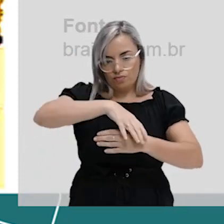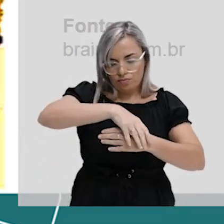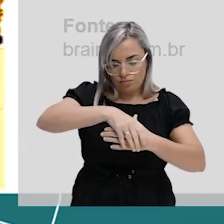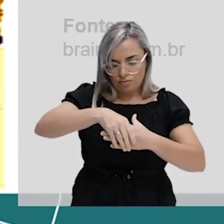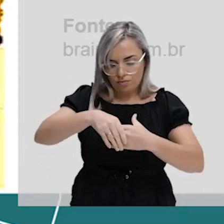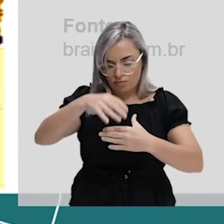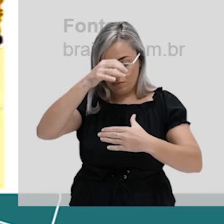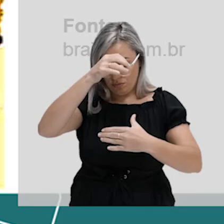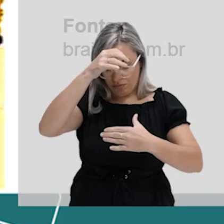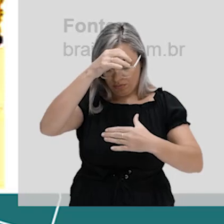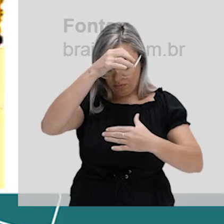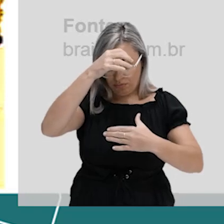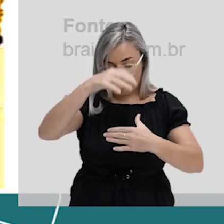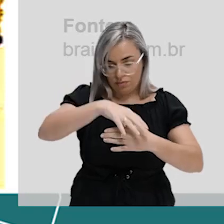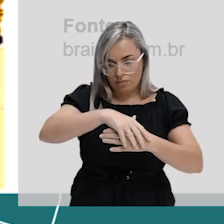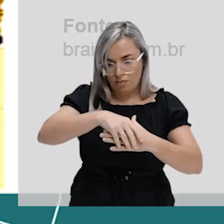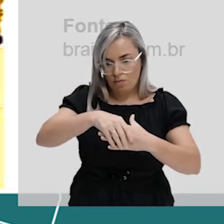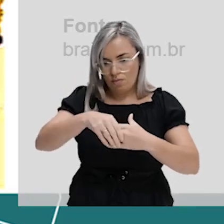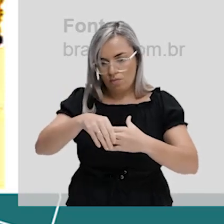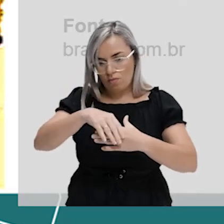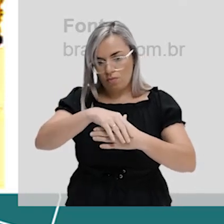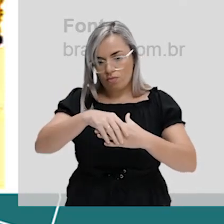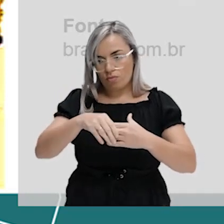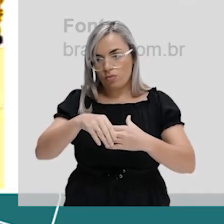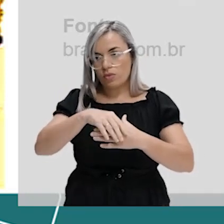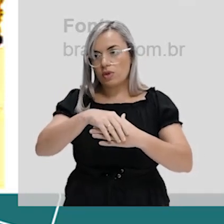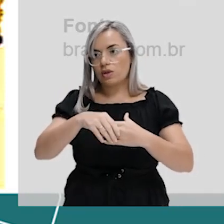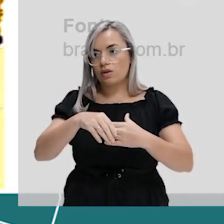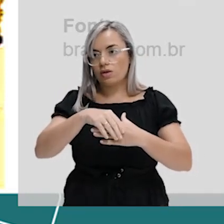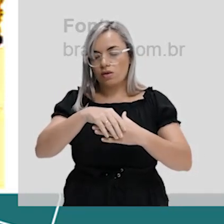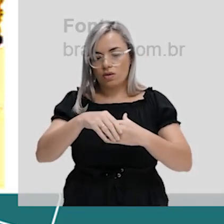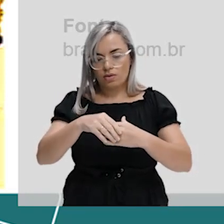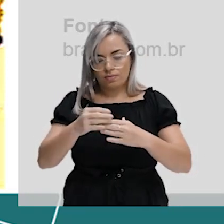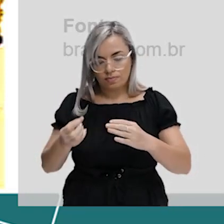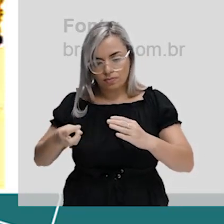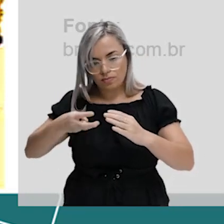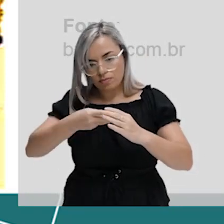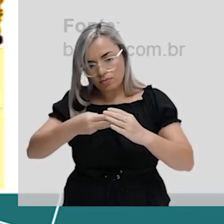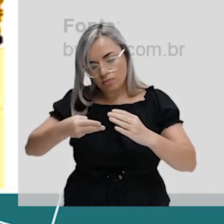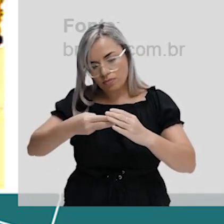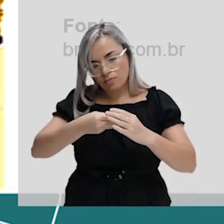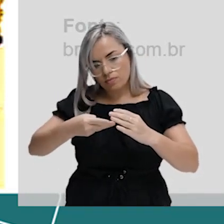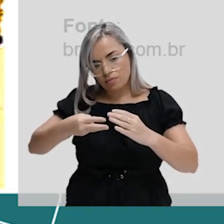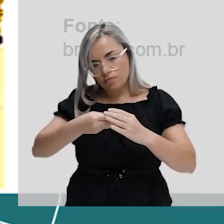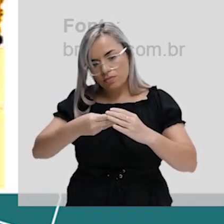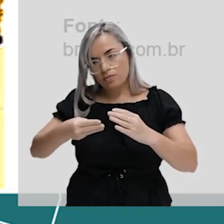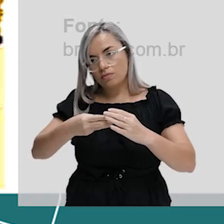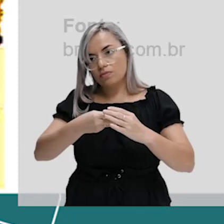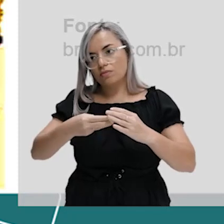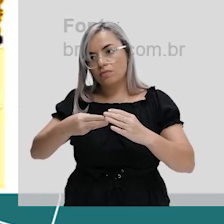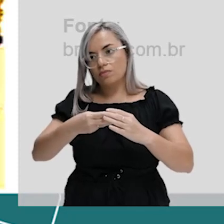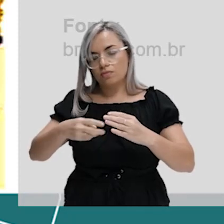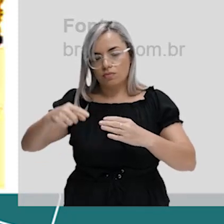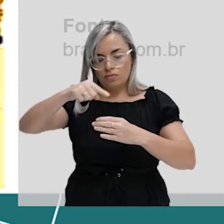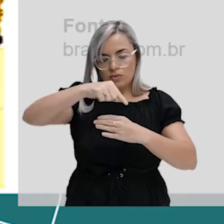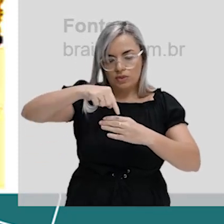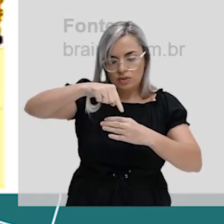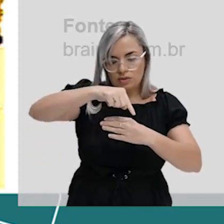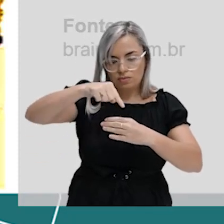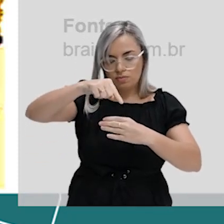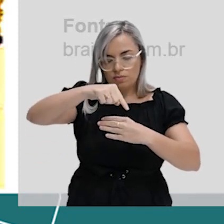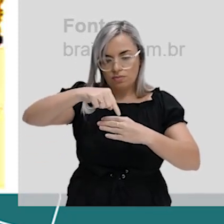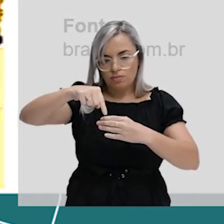plasmática, né? Aqui é o meio intracelular, aqui é o meio extracelular. Veja, quando esse soluto ele